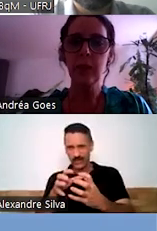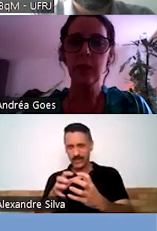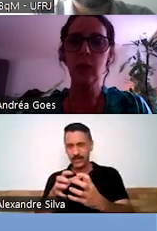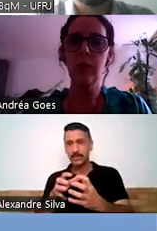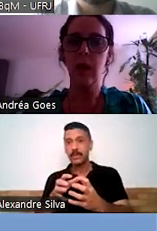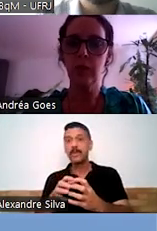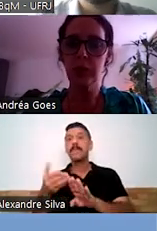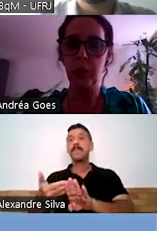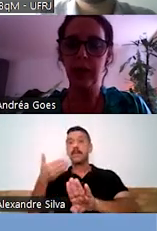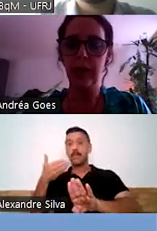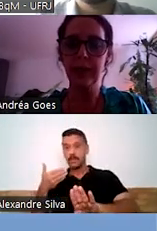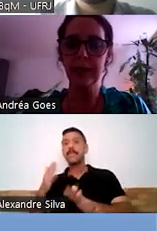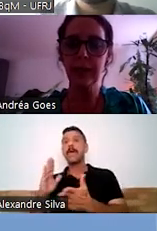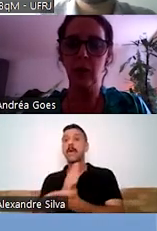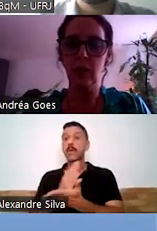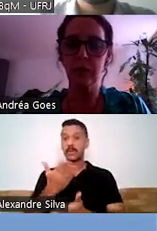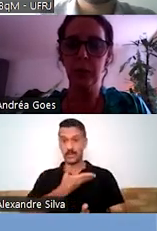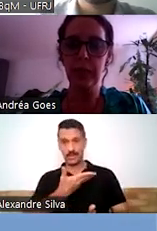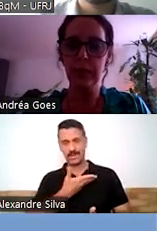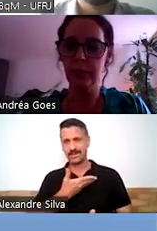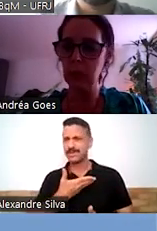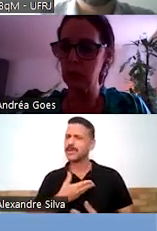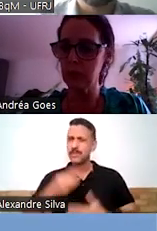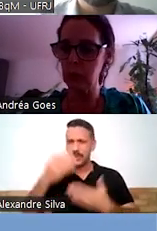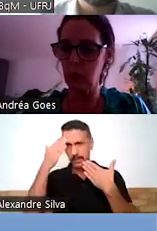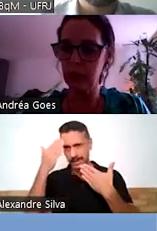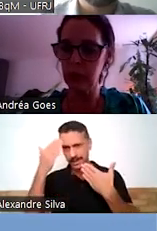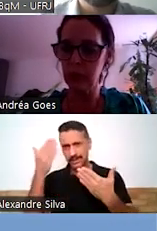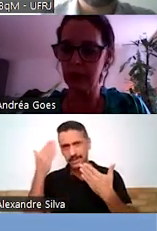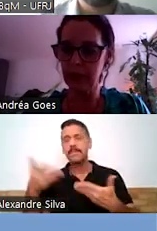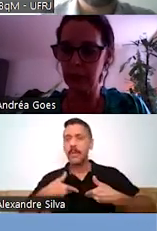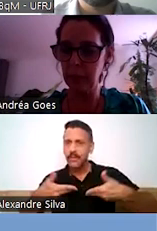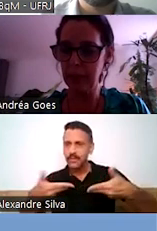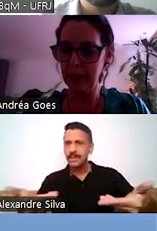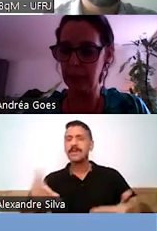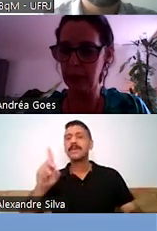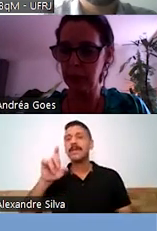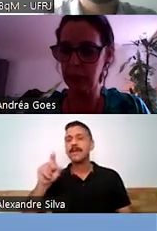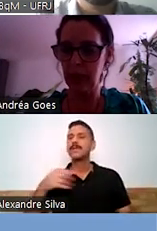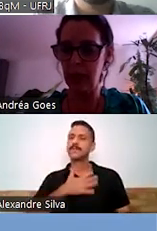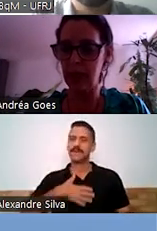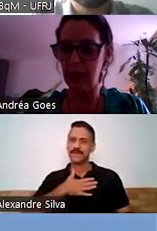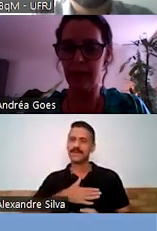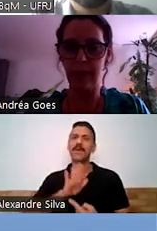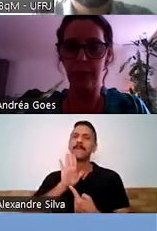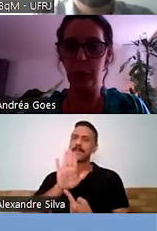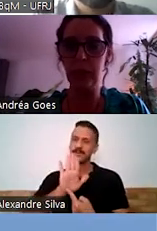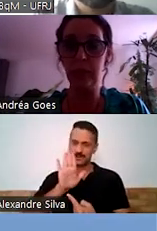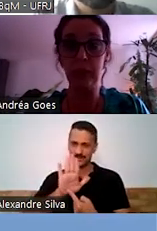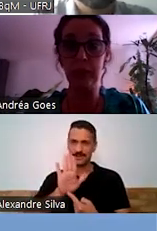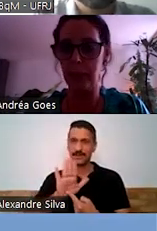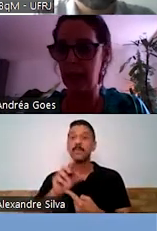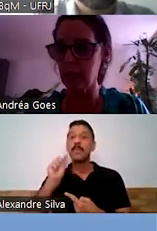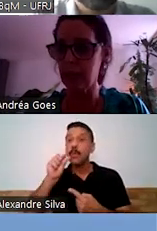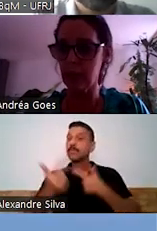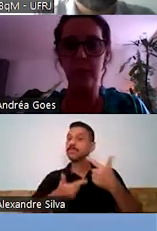turma anterior, alguns colegas, então, muito obrigada pelo convite. Danilo, é sempre um prazer poder mostrar um pouquinho do